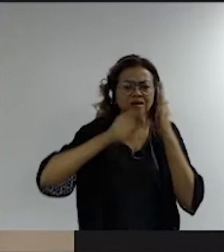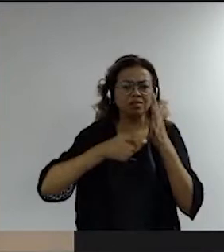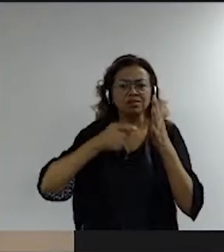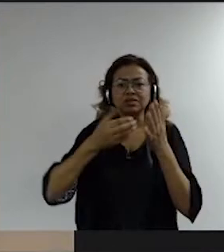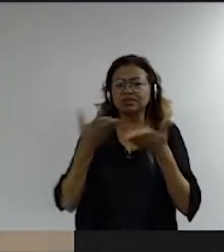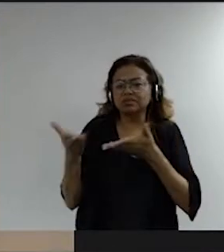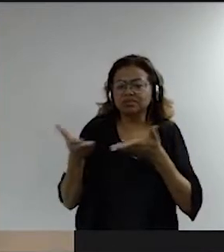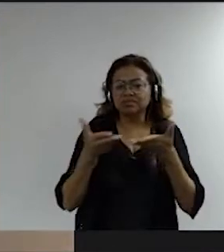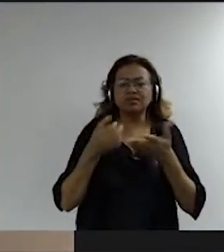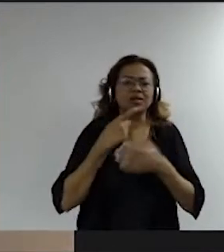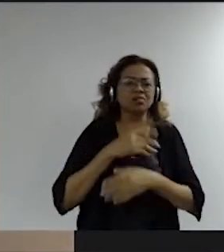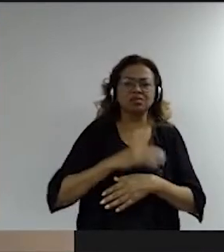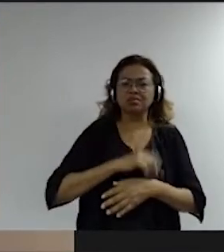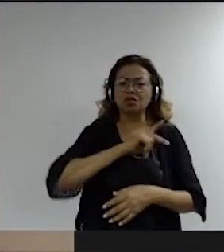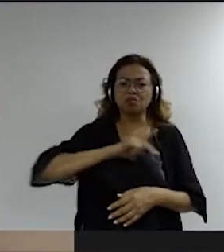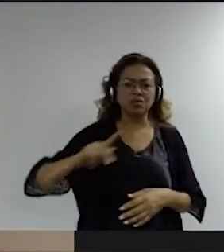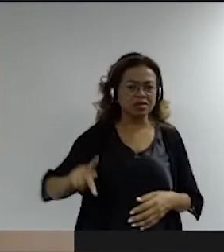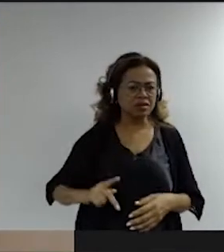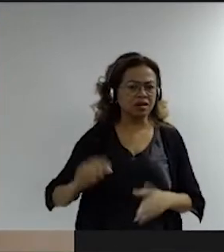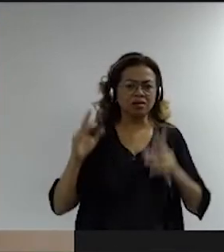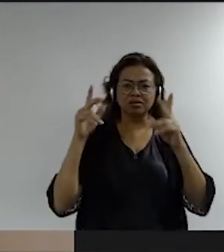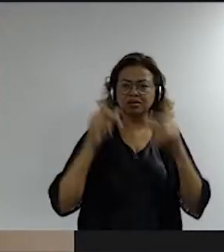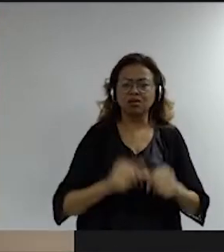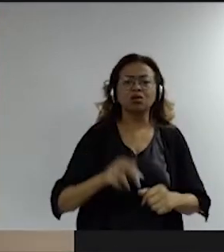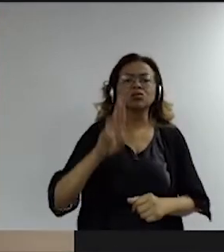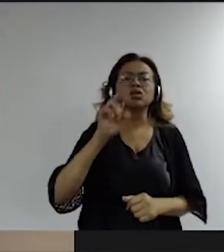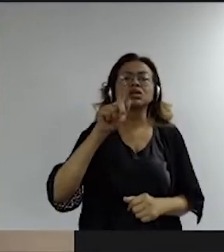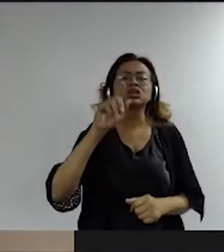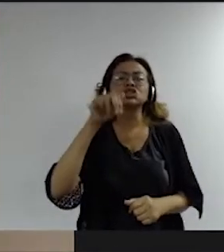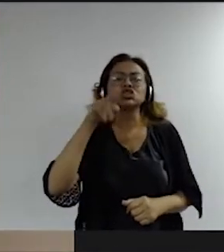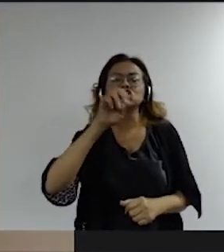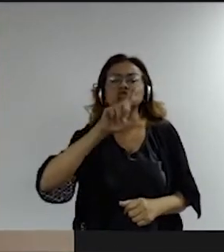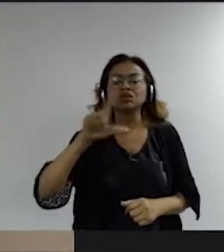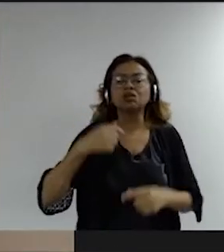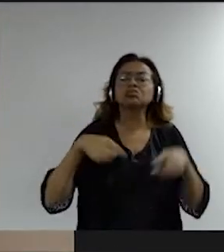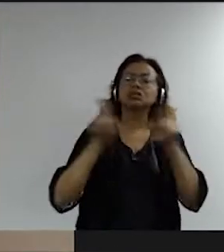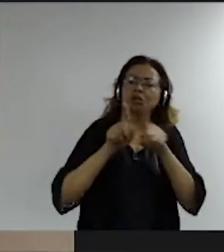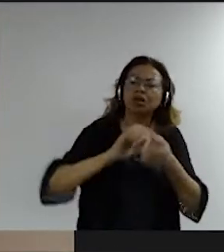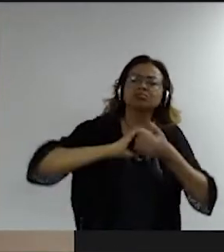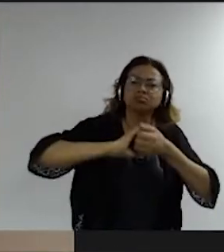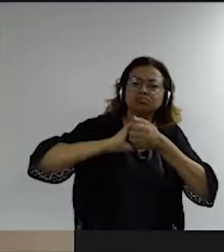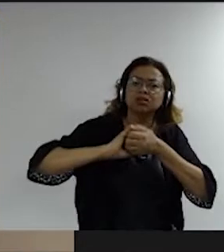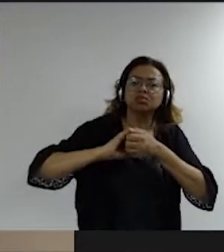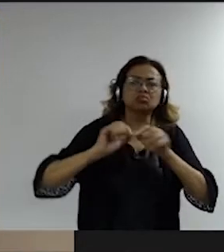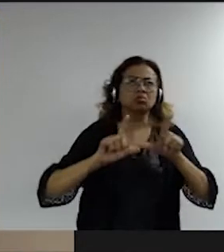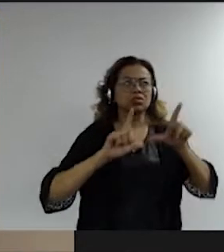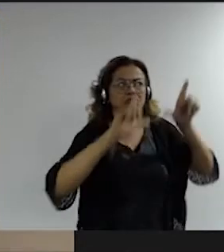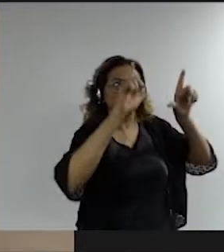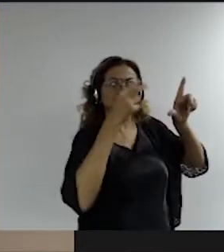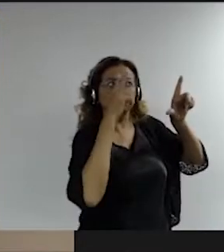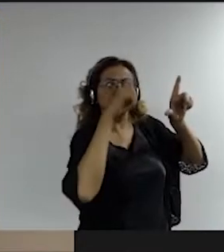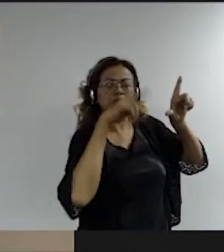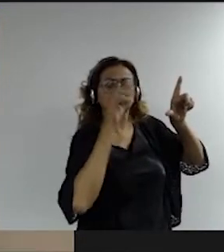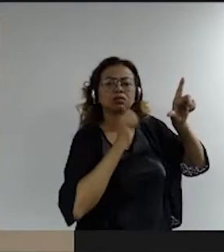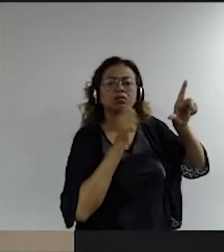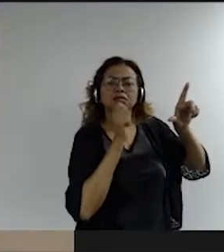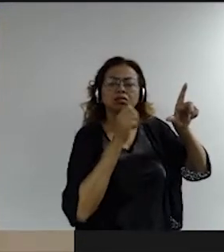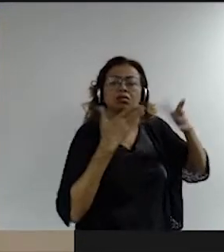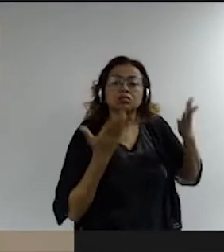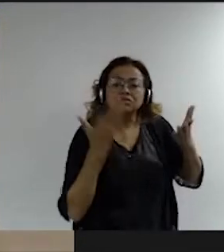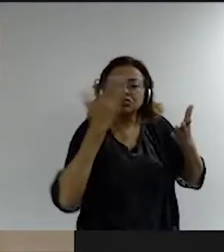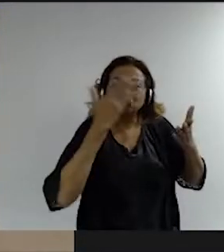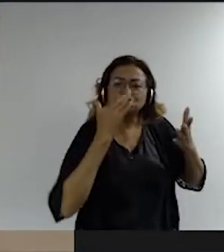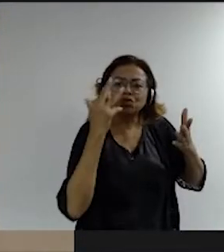Vinícius, presidente Reginaldo, que me disseram que estaria entrando, já cumprimento, que eu não consigo ver aqui na tela.